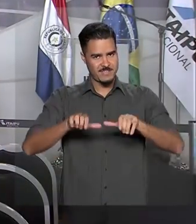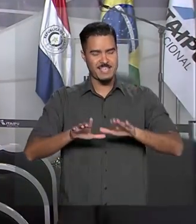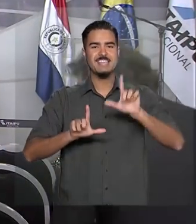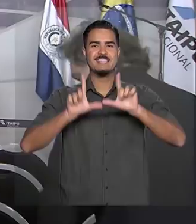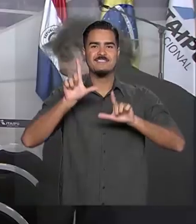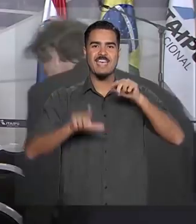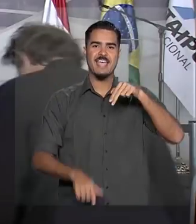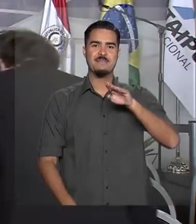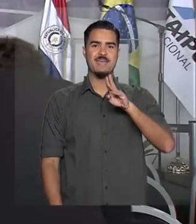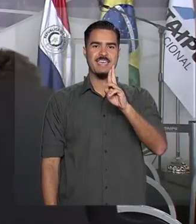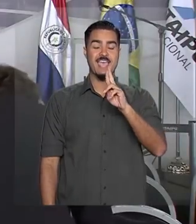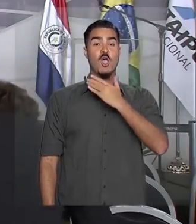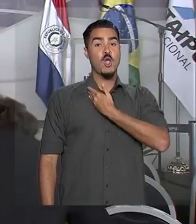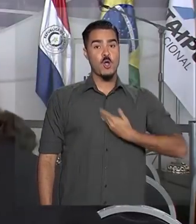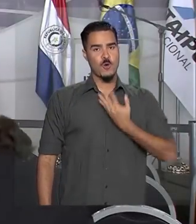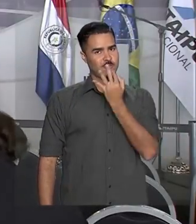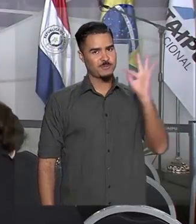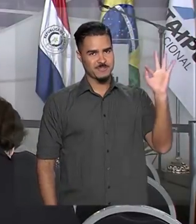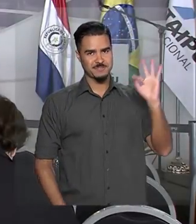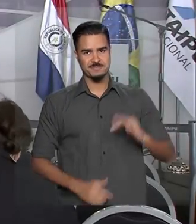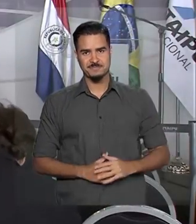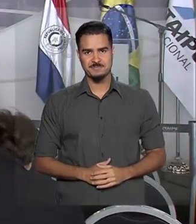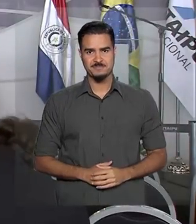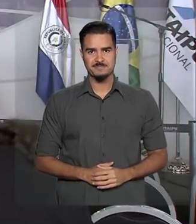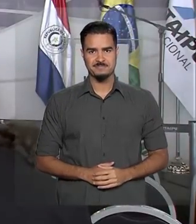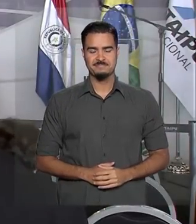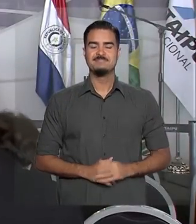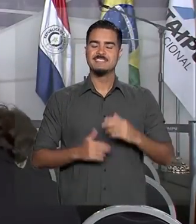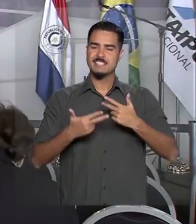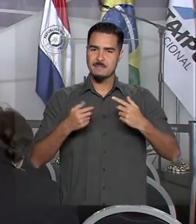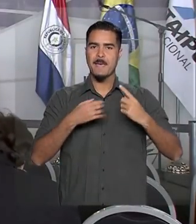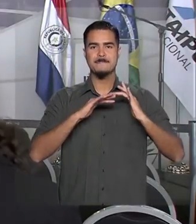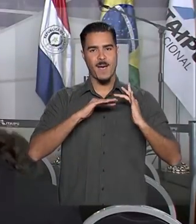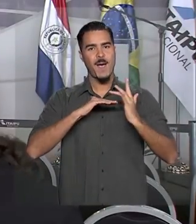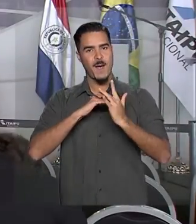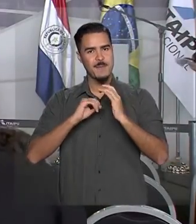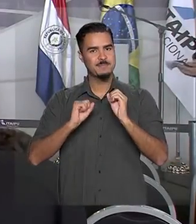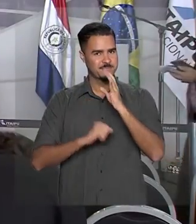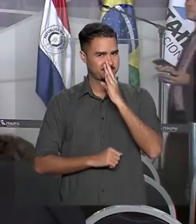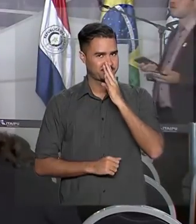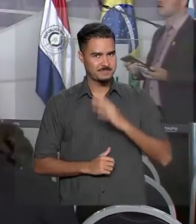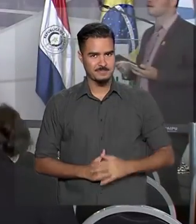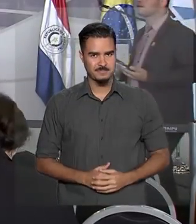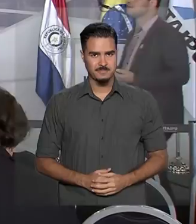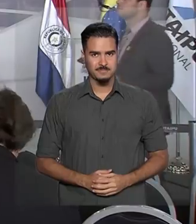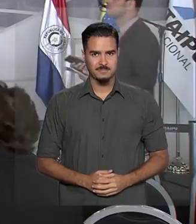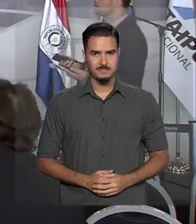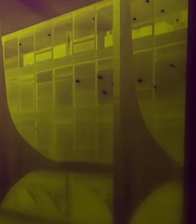continue com a gente na NBR, a TV do Governo Federal e nas nossas redes sociais.